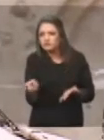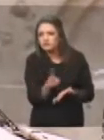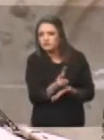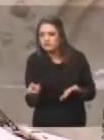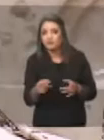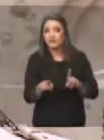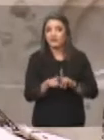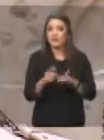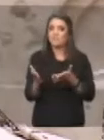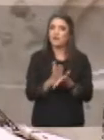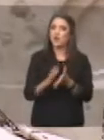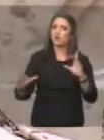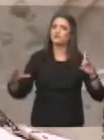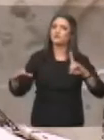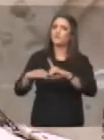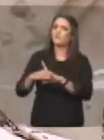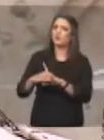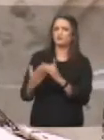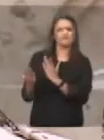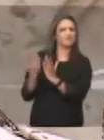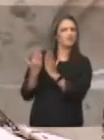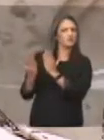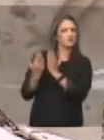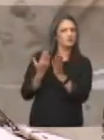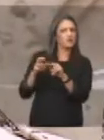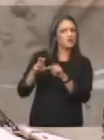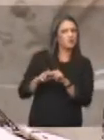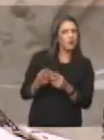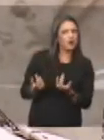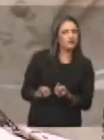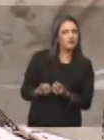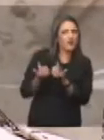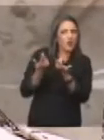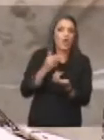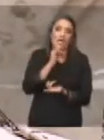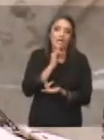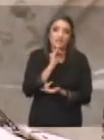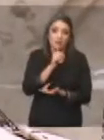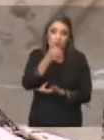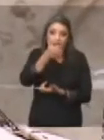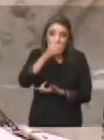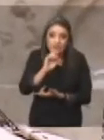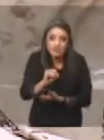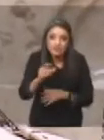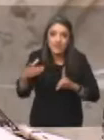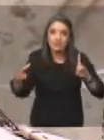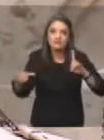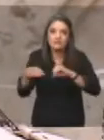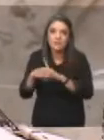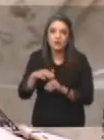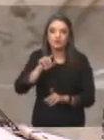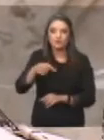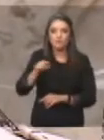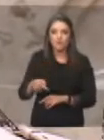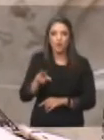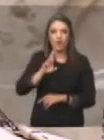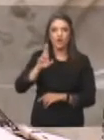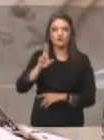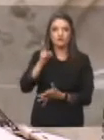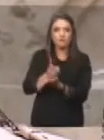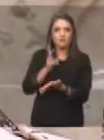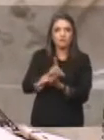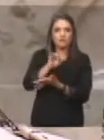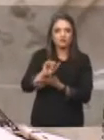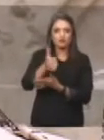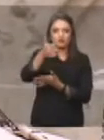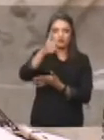depósitos suspeitos, seja em razão da quantidade, por exemplo, 10 depósitos de R$1.000 no mesmo dia, seja pela